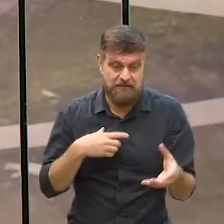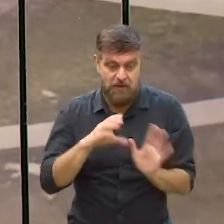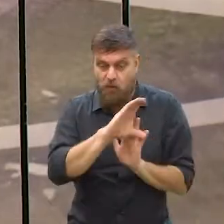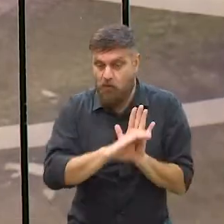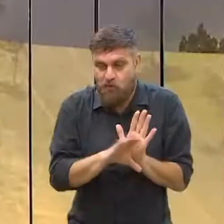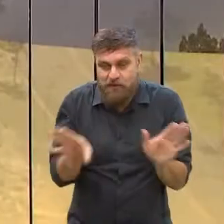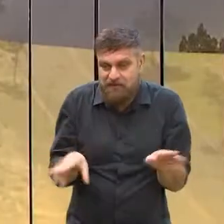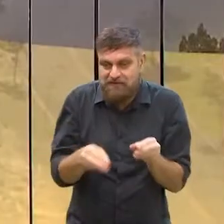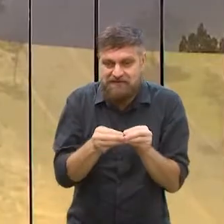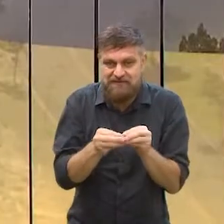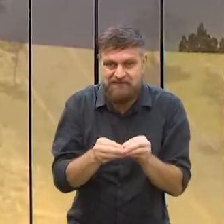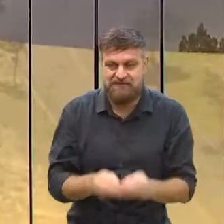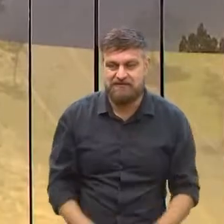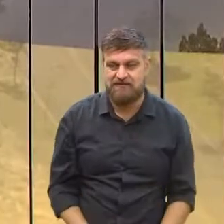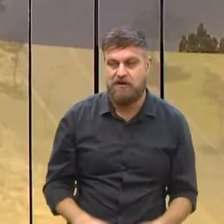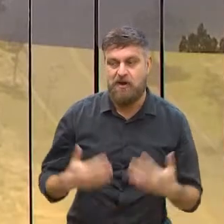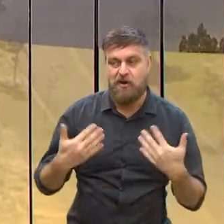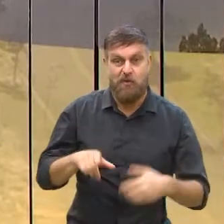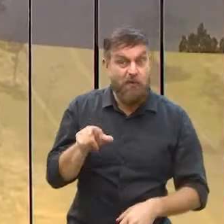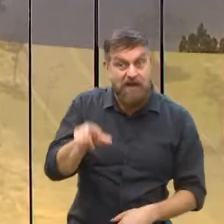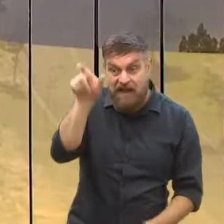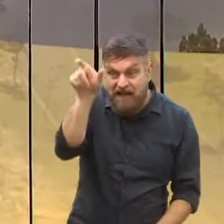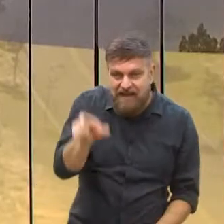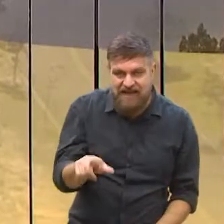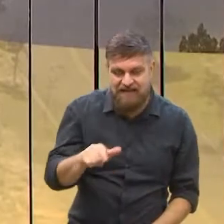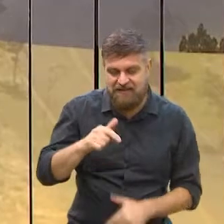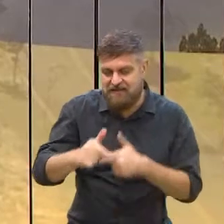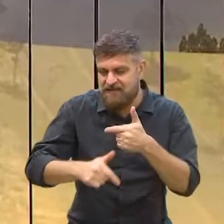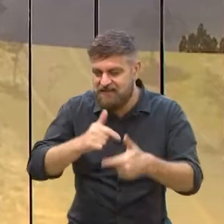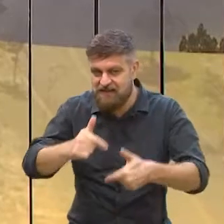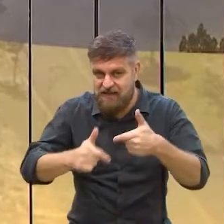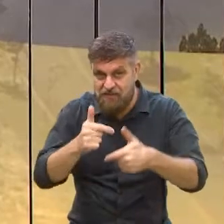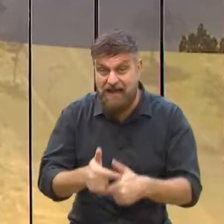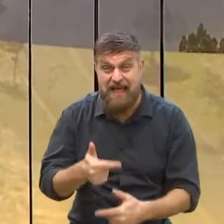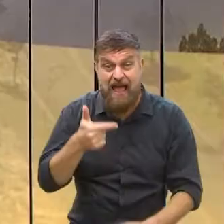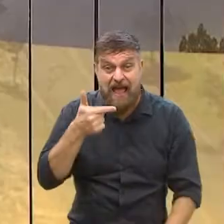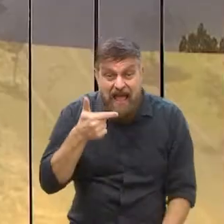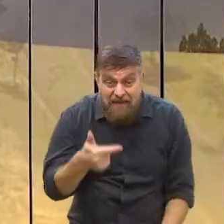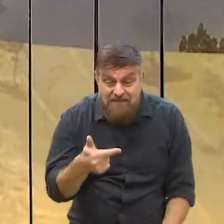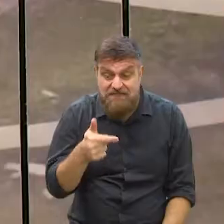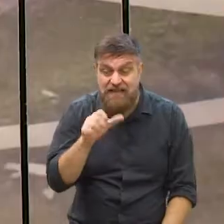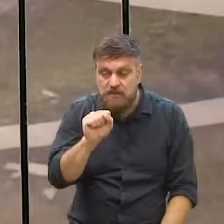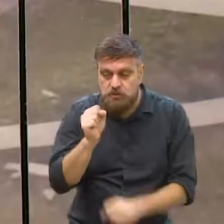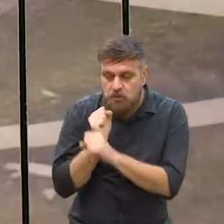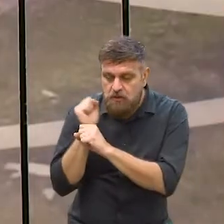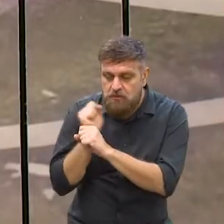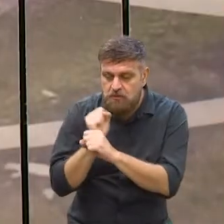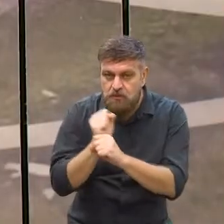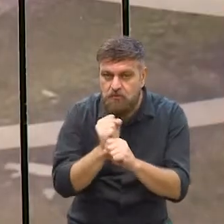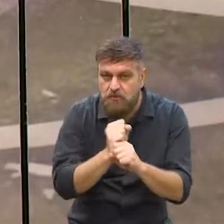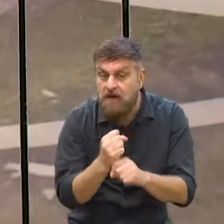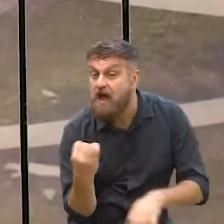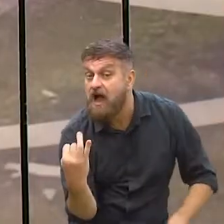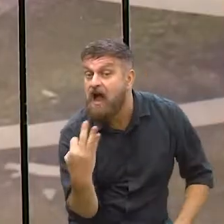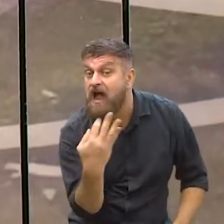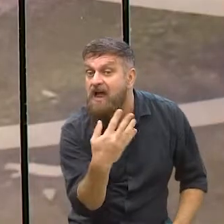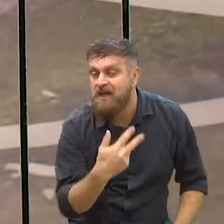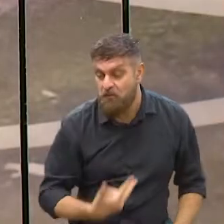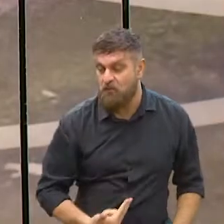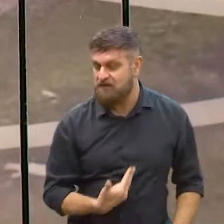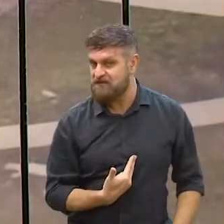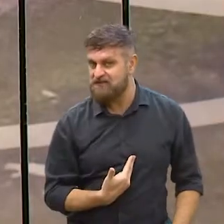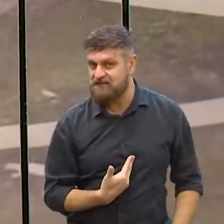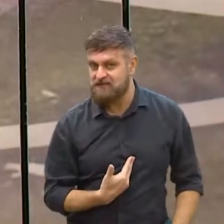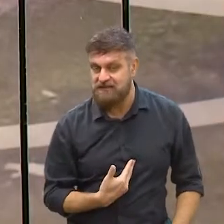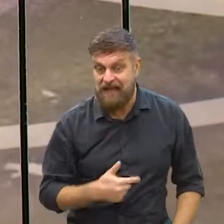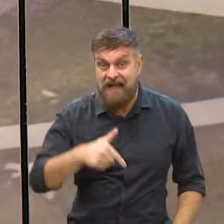currículo dele, ele atua já na área há 28 anos e já realizou pessoalmente mais